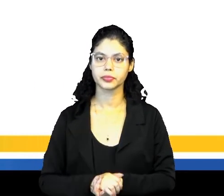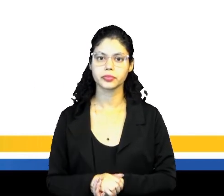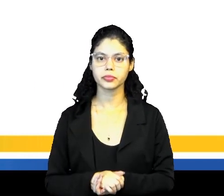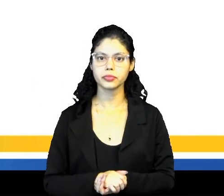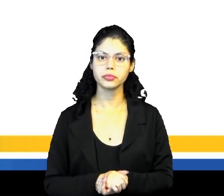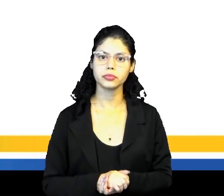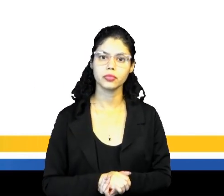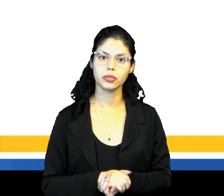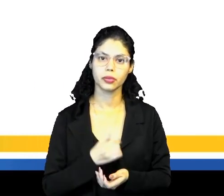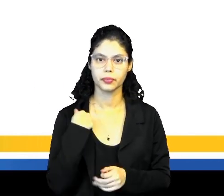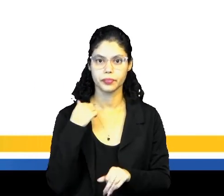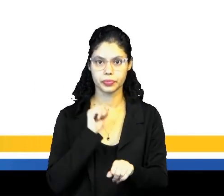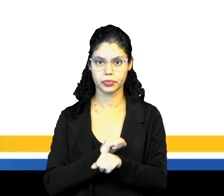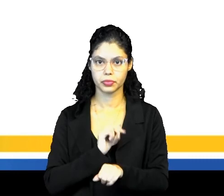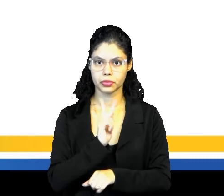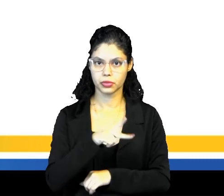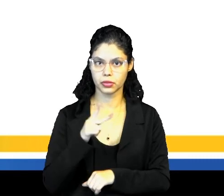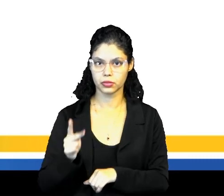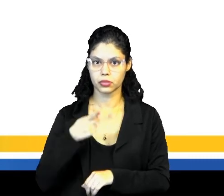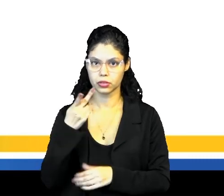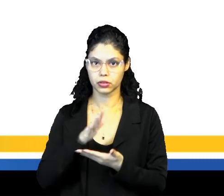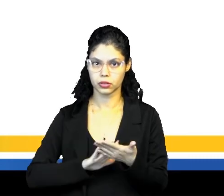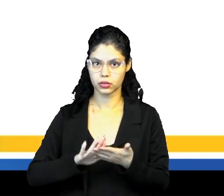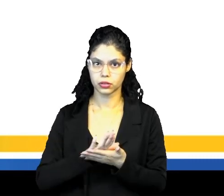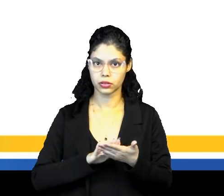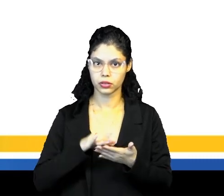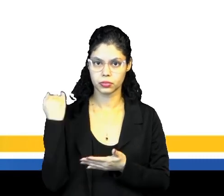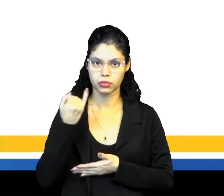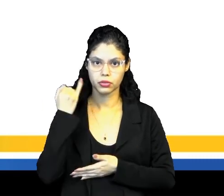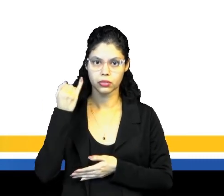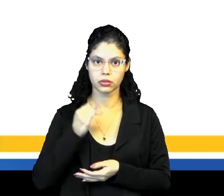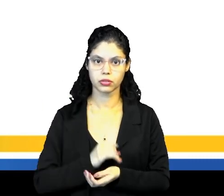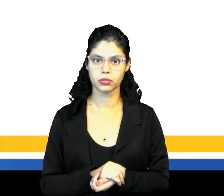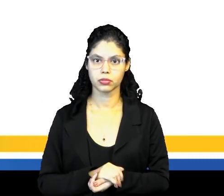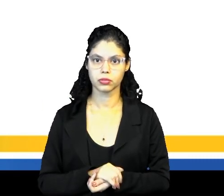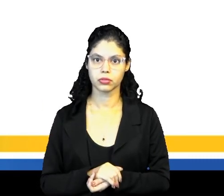ele diz, eu espero que o professor não tenha dito nada importante.